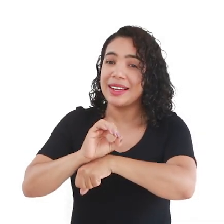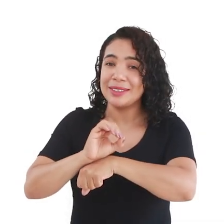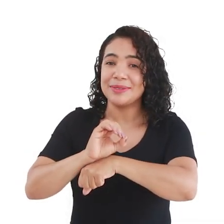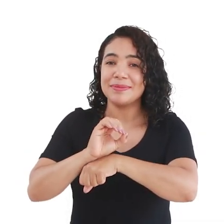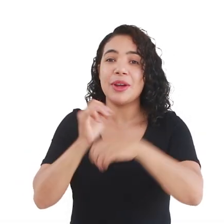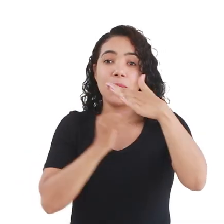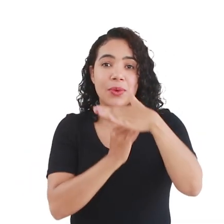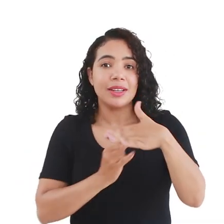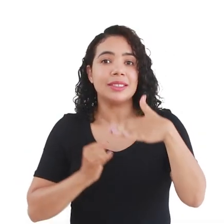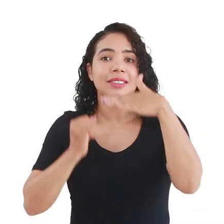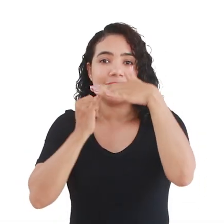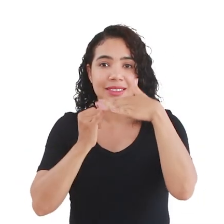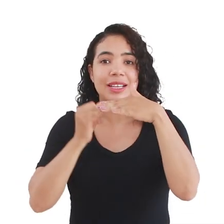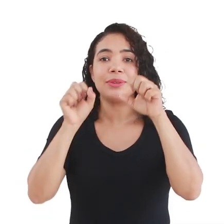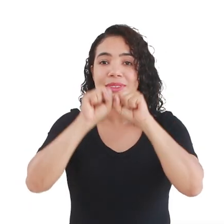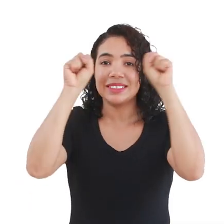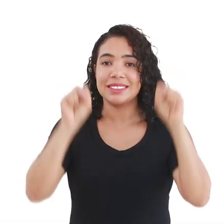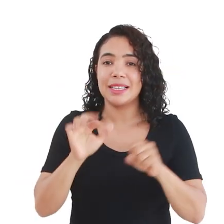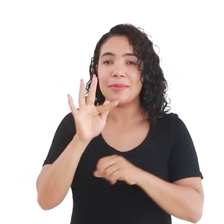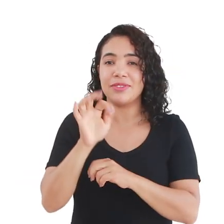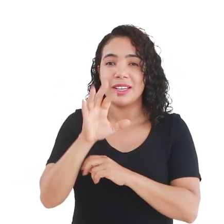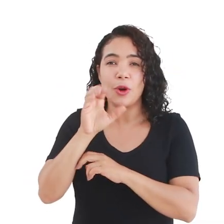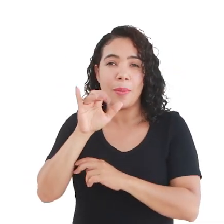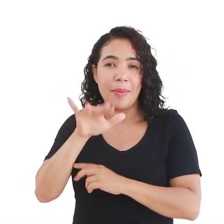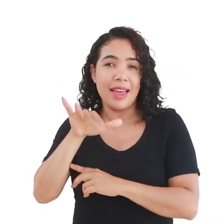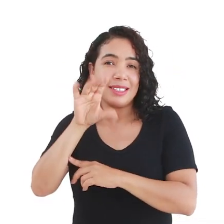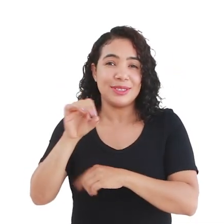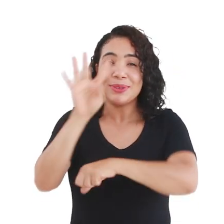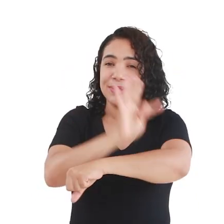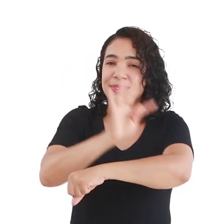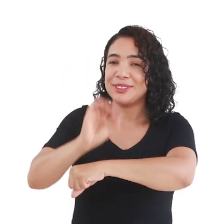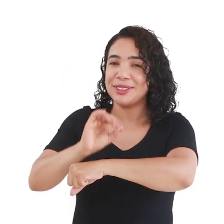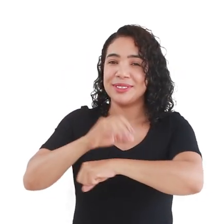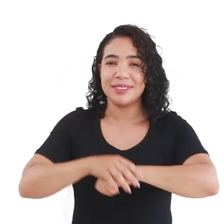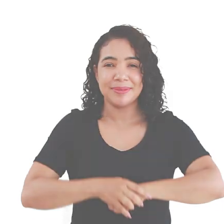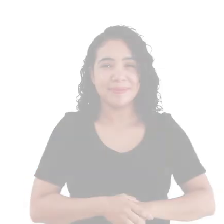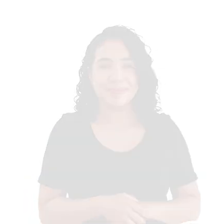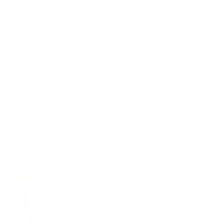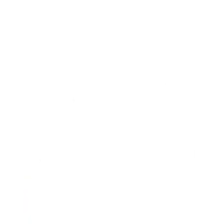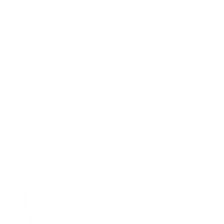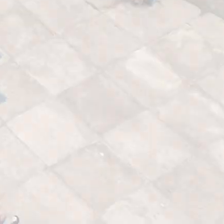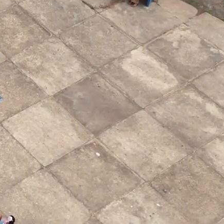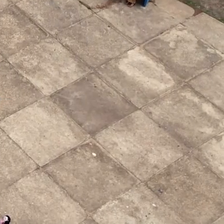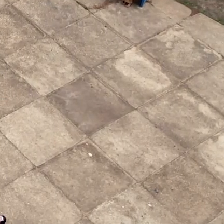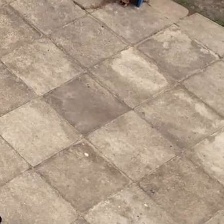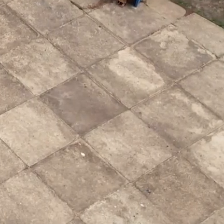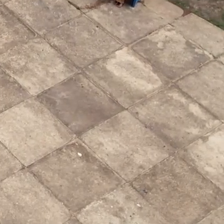Uma instituição do Sistema Fê Comércio Tocantins.